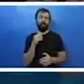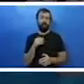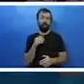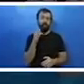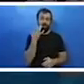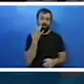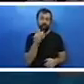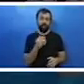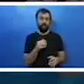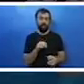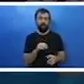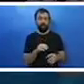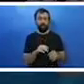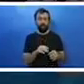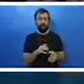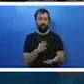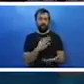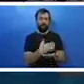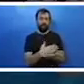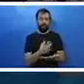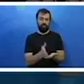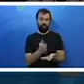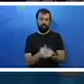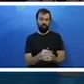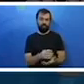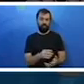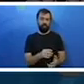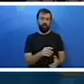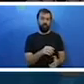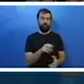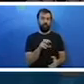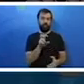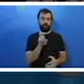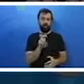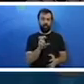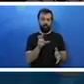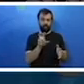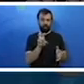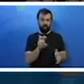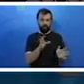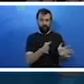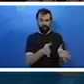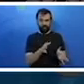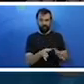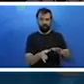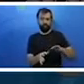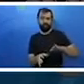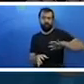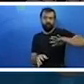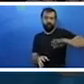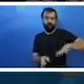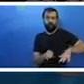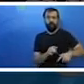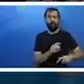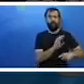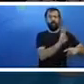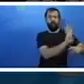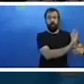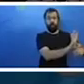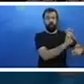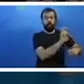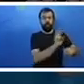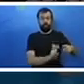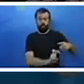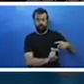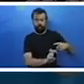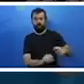5 e uma parte ia para a coroa. Os mineradores ficavam com 4 quintos, a coroa